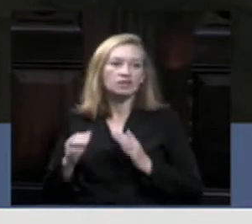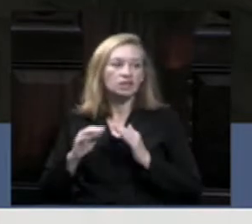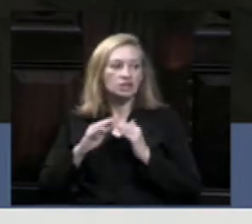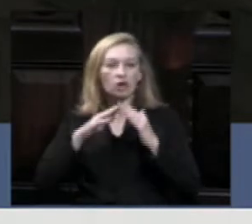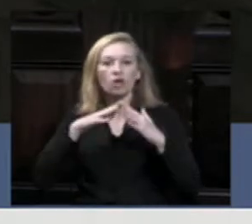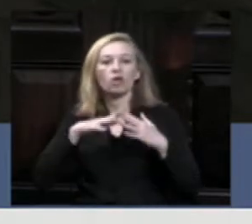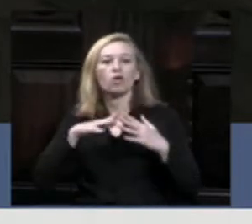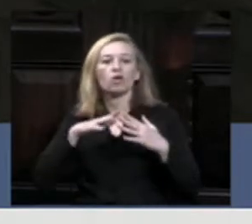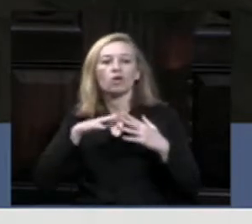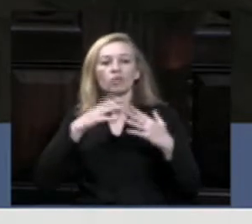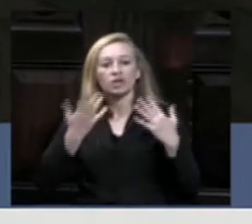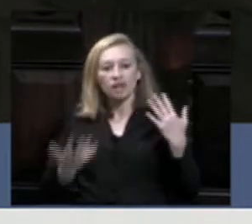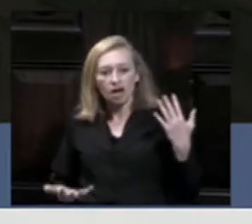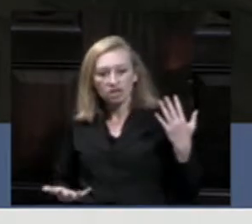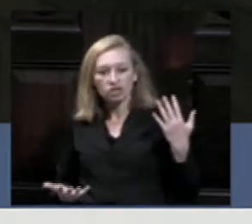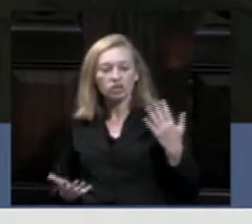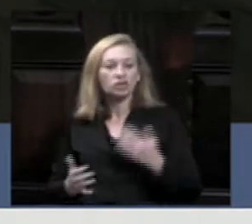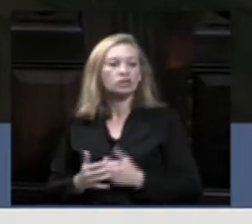póstuma,